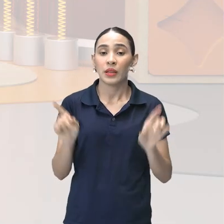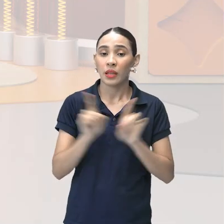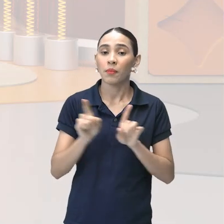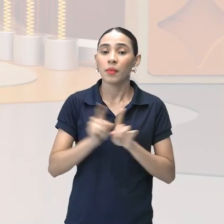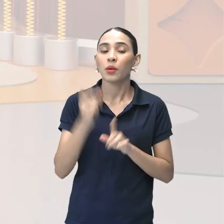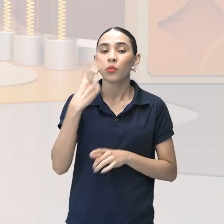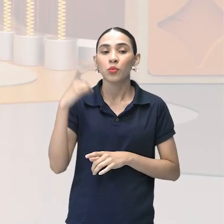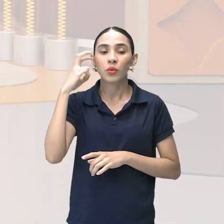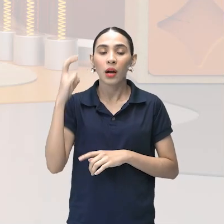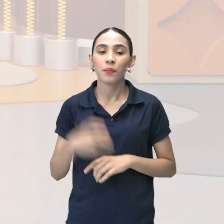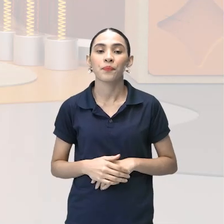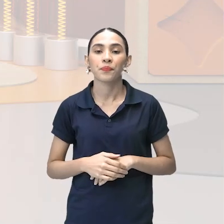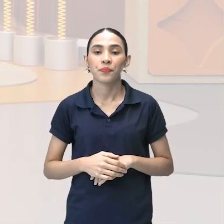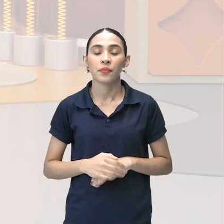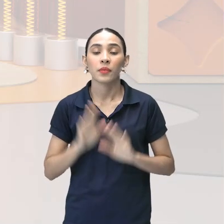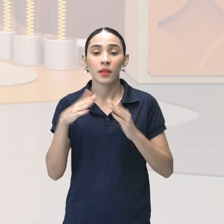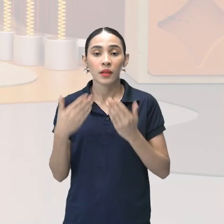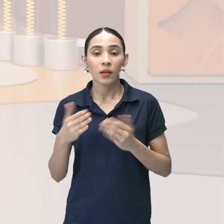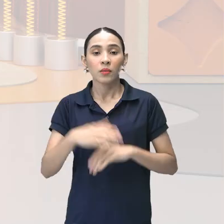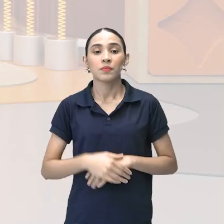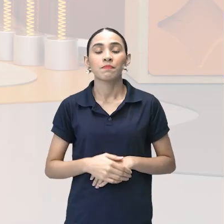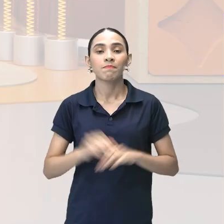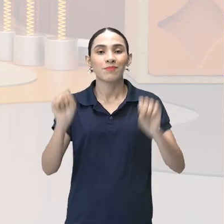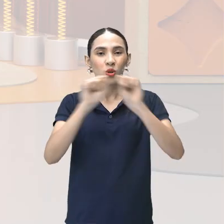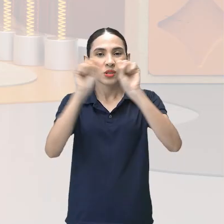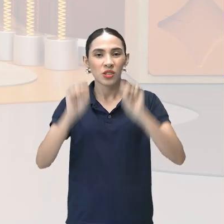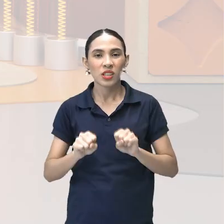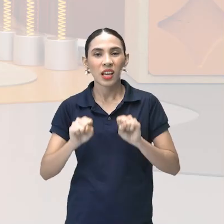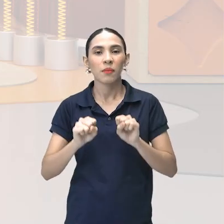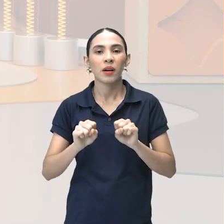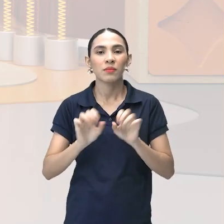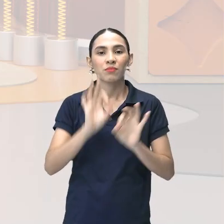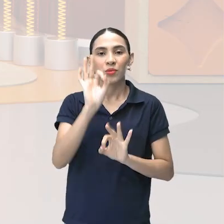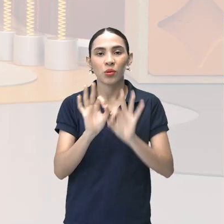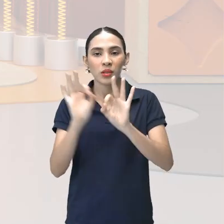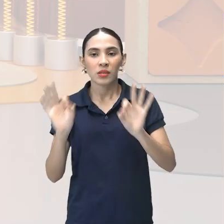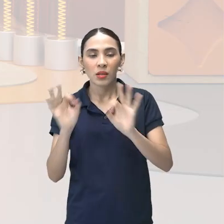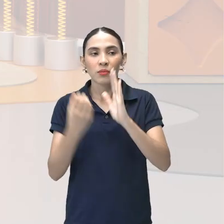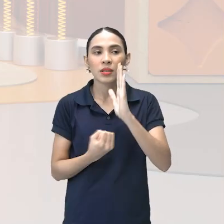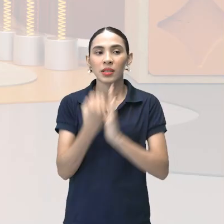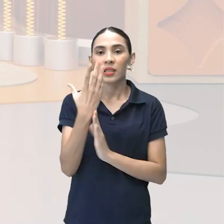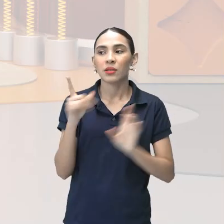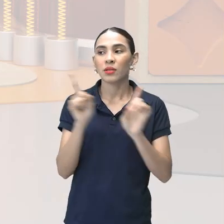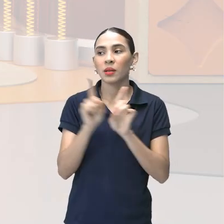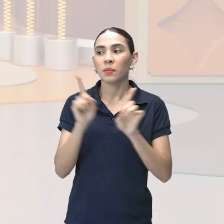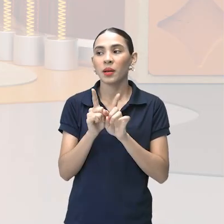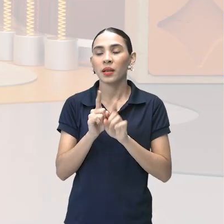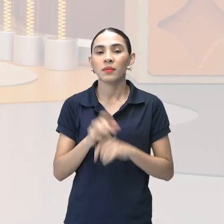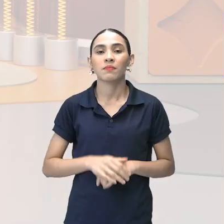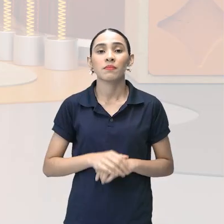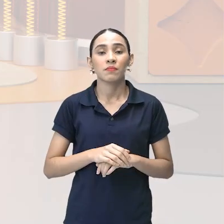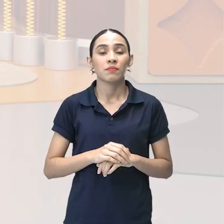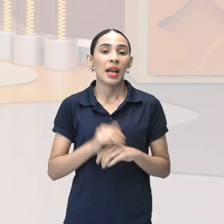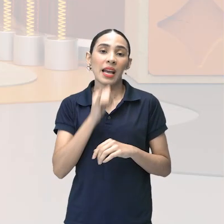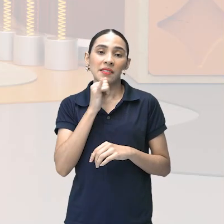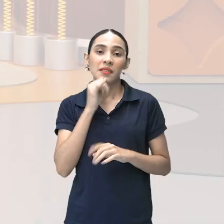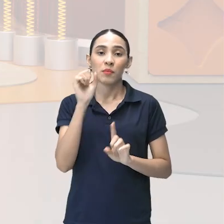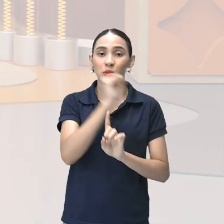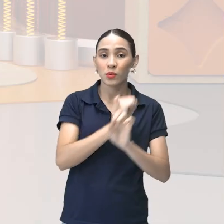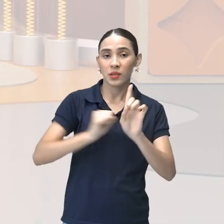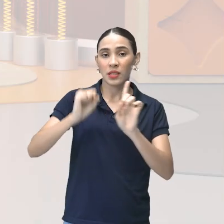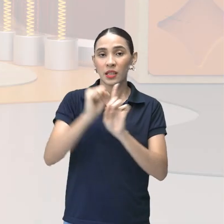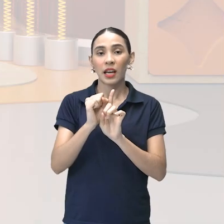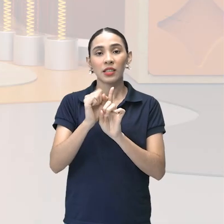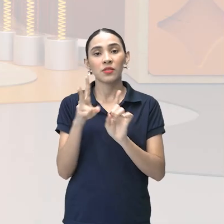e cultural. E esses sistemas complexos de organização, eles surgem ali quando uma sociedade